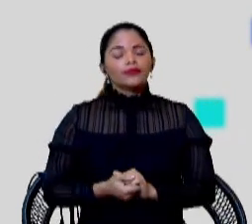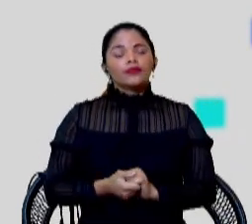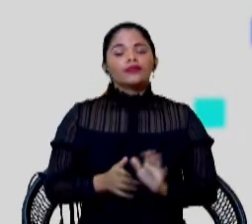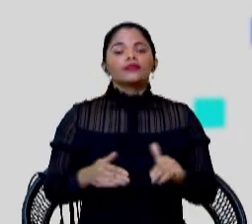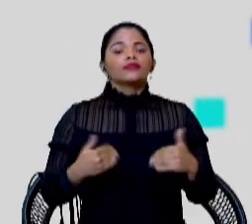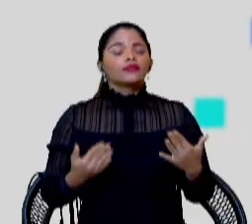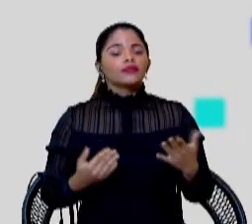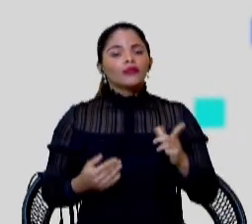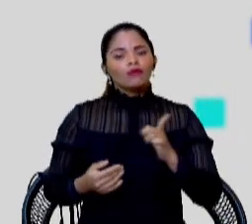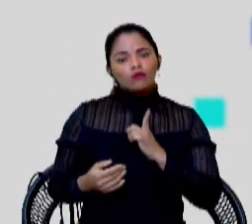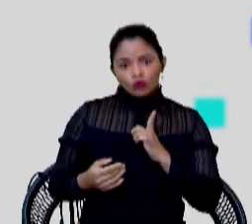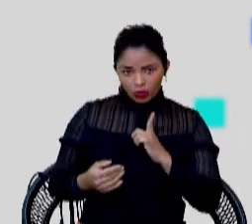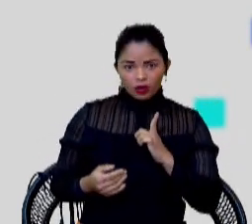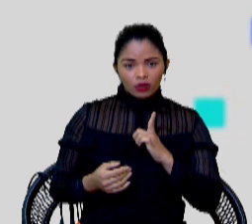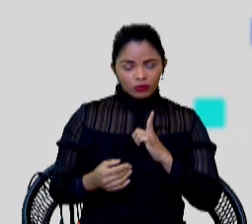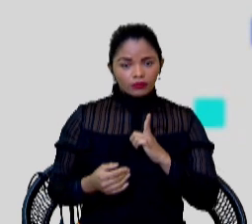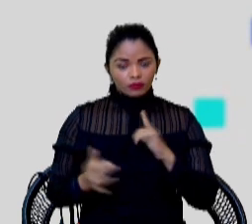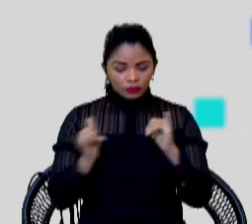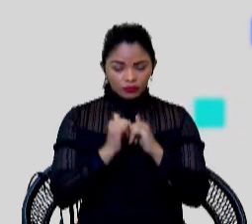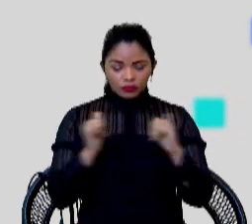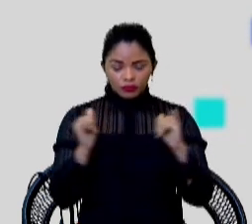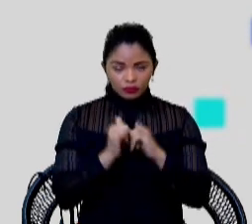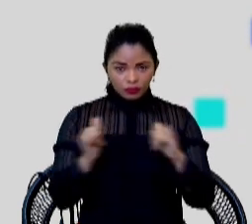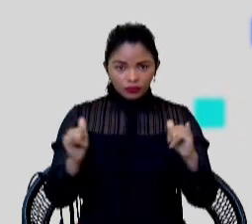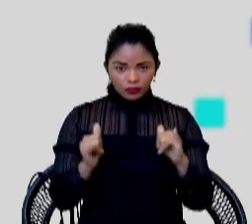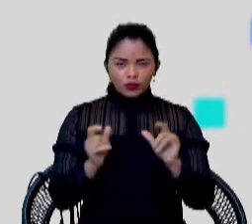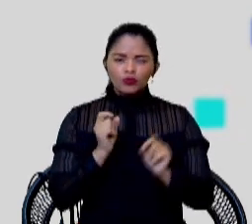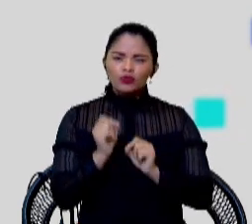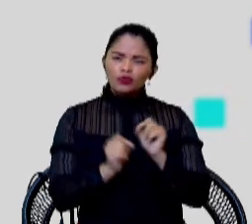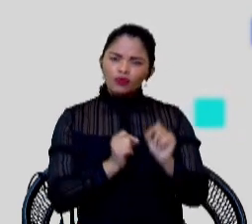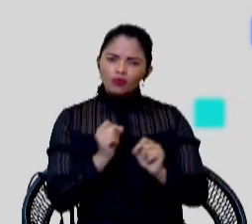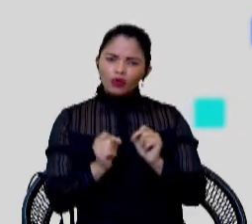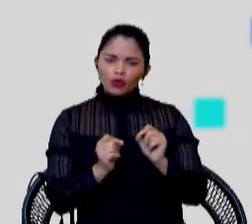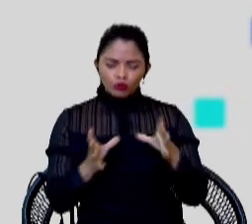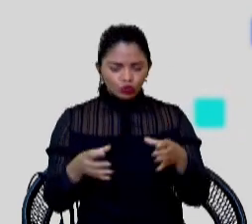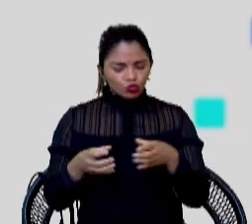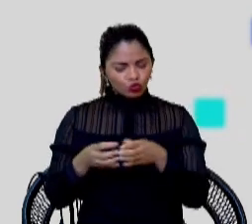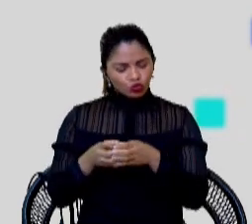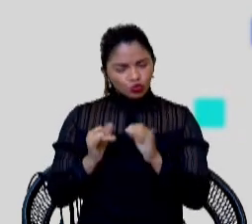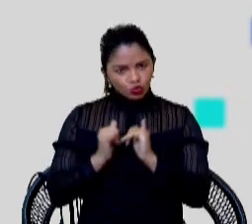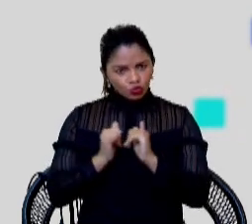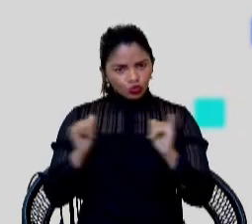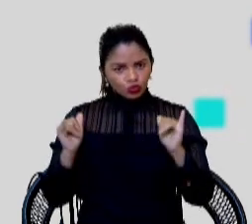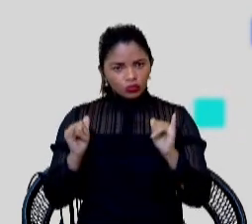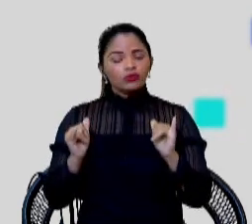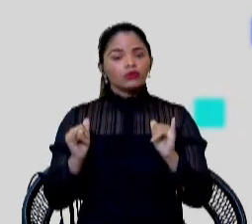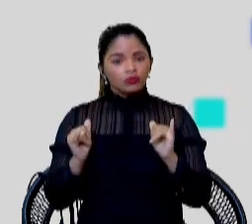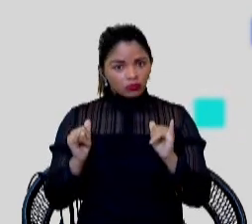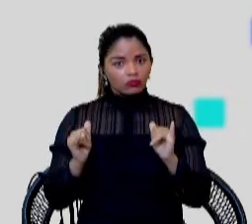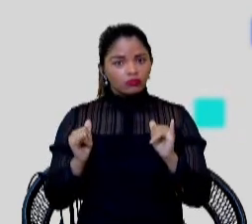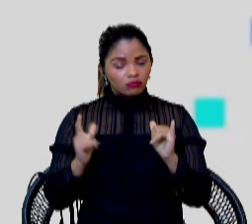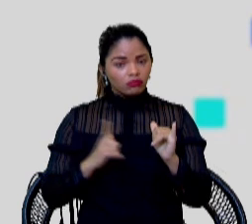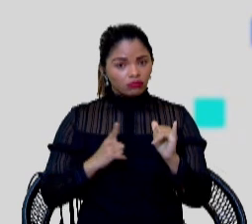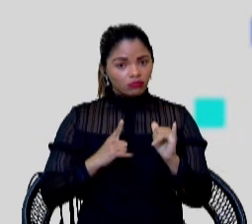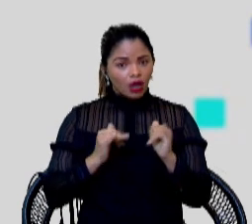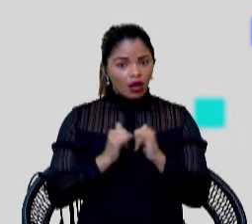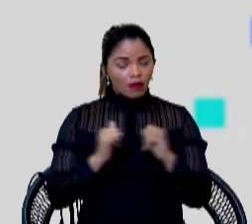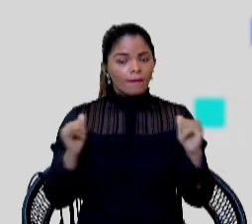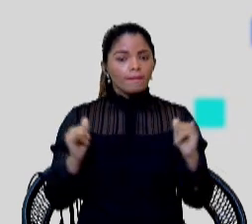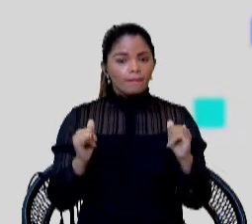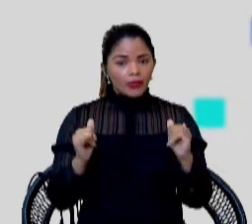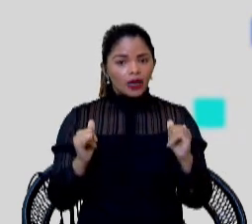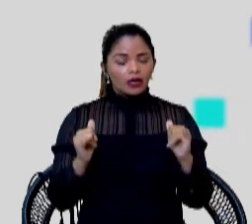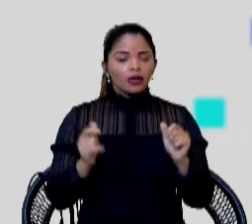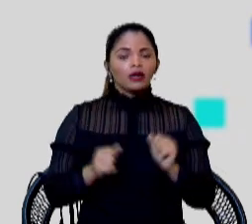Obviamente, a gente também tem a otimização de orçamento da campanha. O que que é isso, tá? Quando a gente define o um conjunto de anúncios, pessoal, então, como eu falei para vocês, a gente tem a campanha, né? Então, eu tenho a campanha